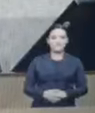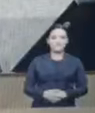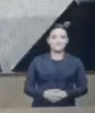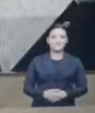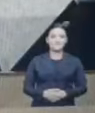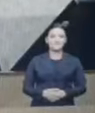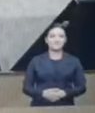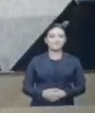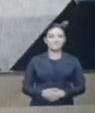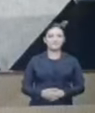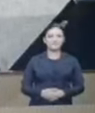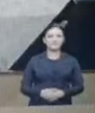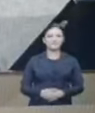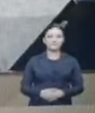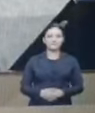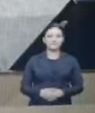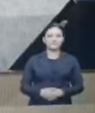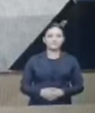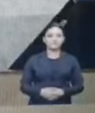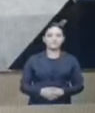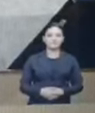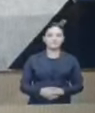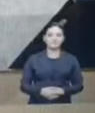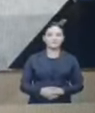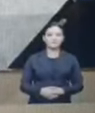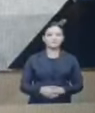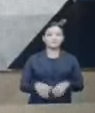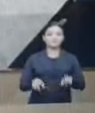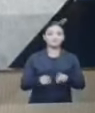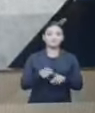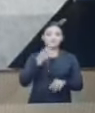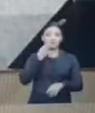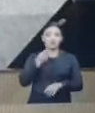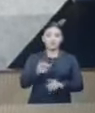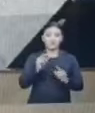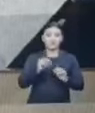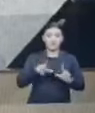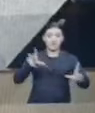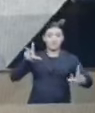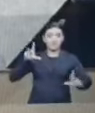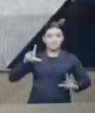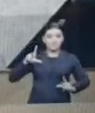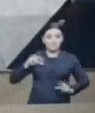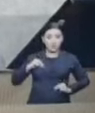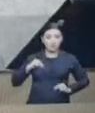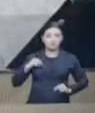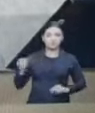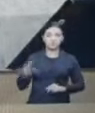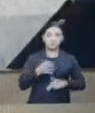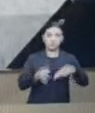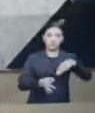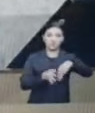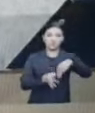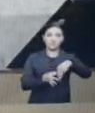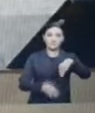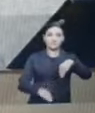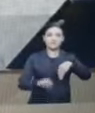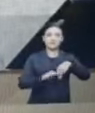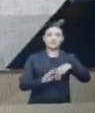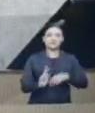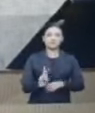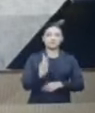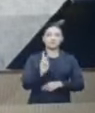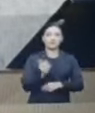fim é anunciar que a posse do novo integrante, ministro